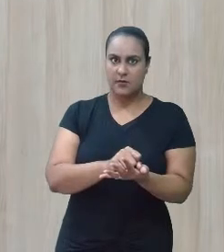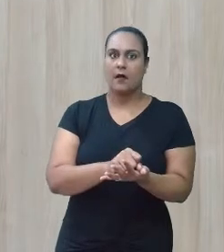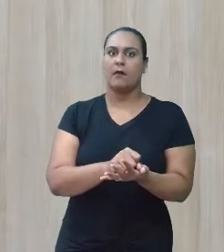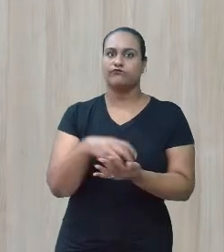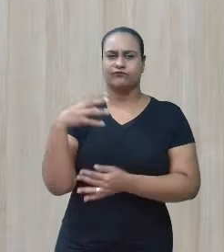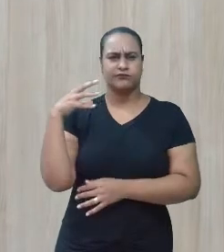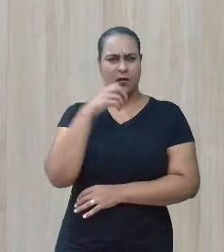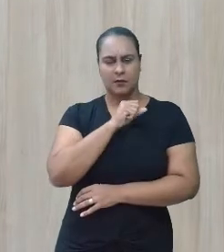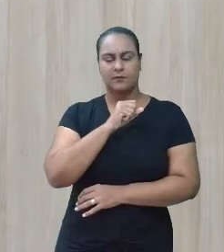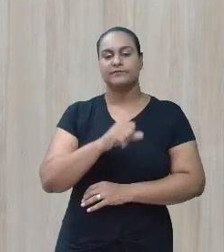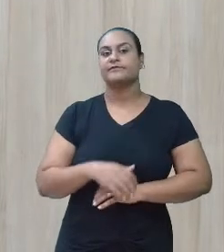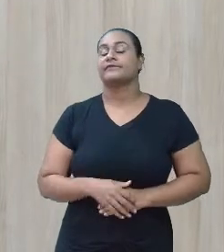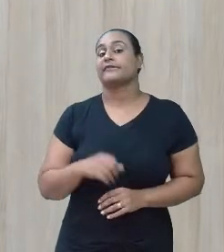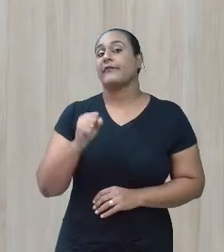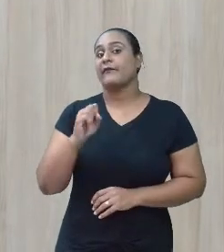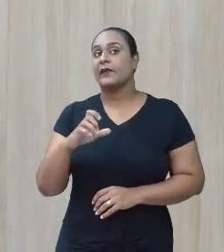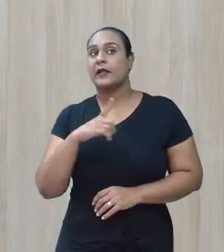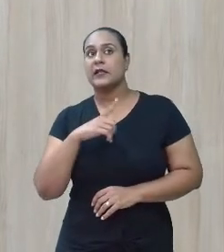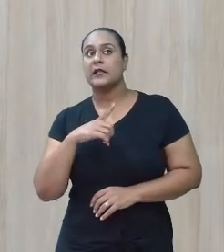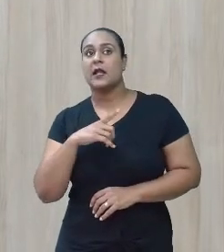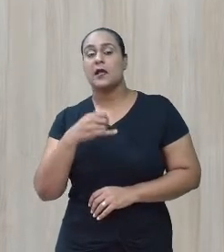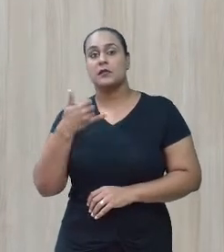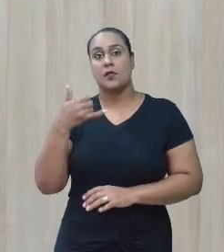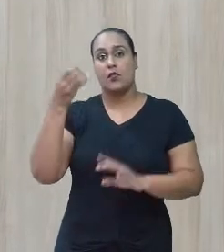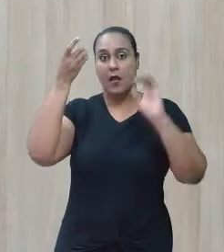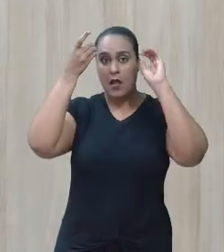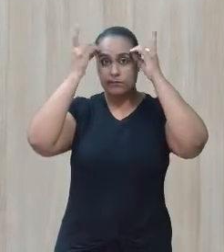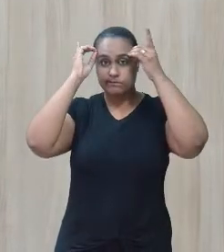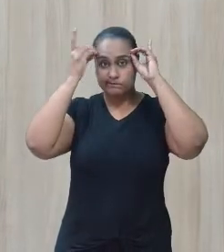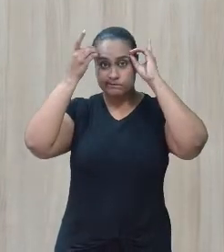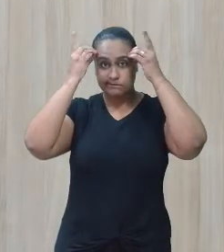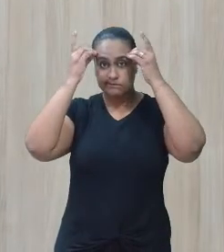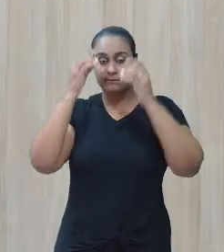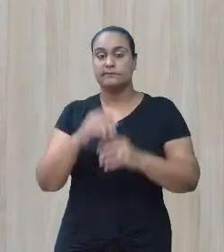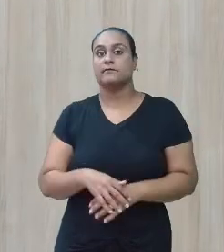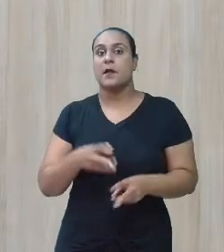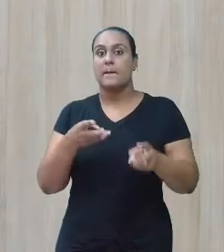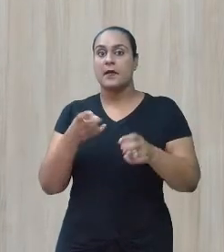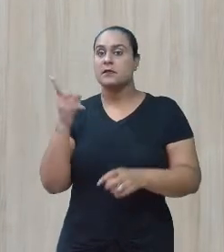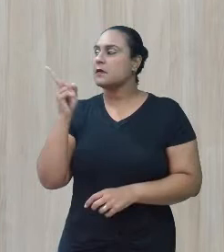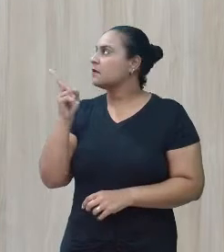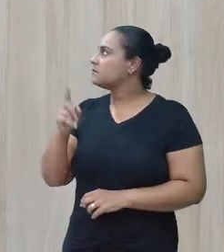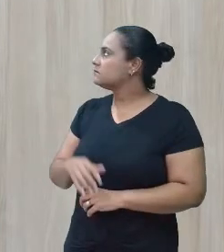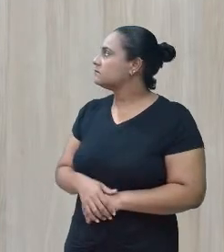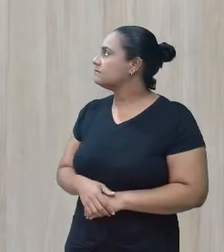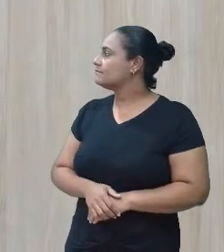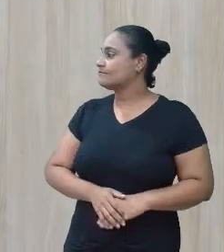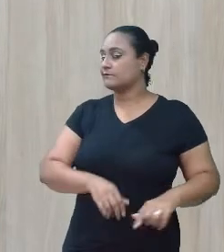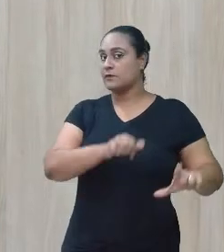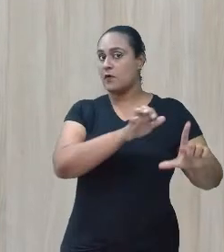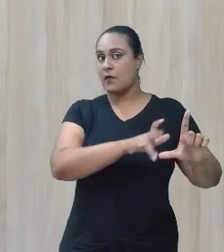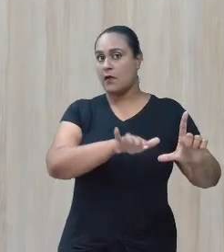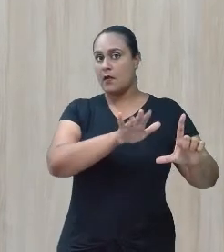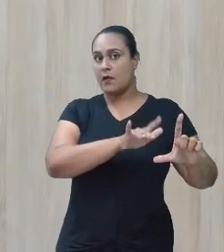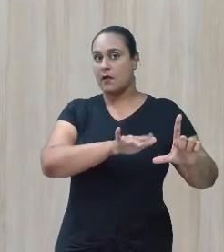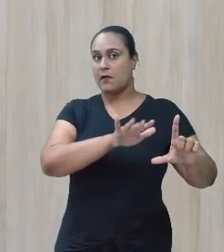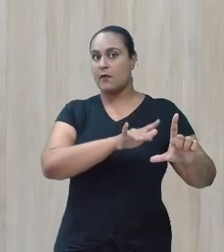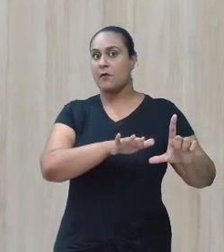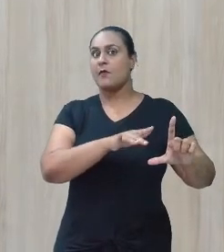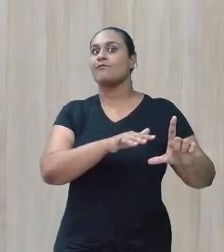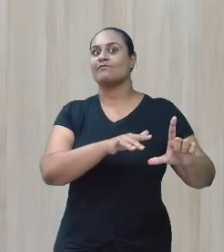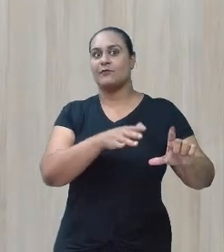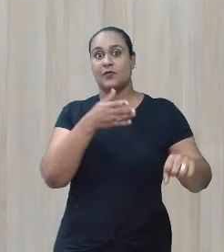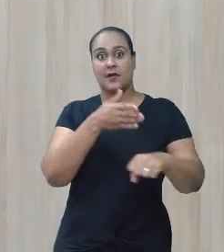hábil. Então, se vocês têm celular Android, vejam aí na nossa telinha o QR Code, para que vocês